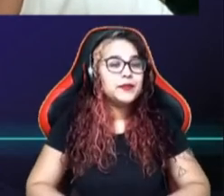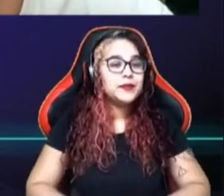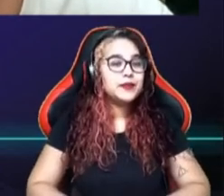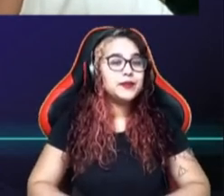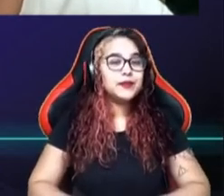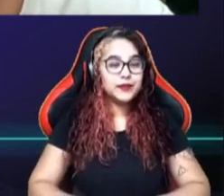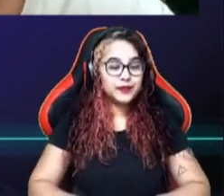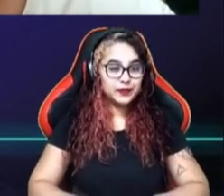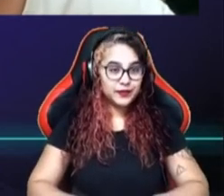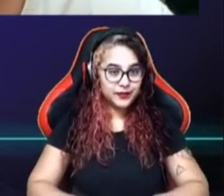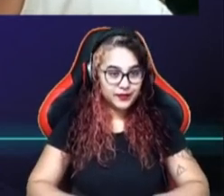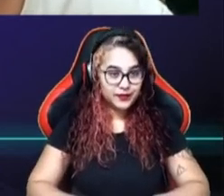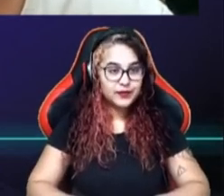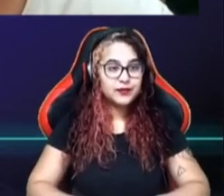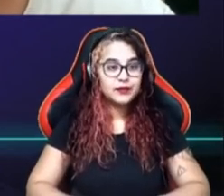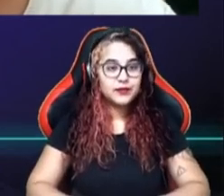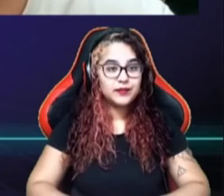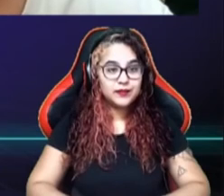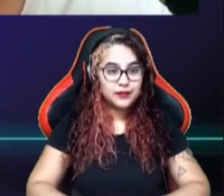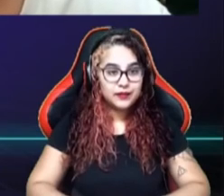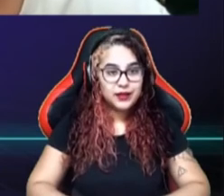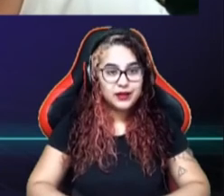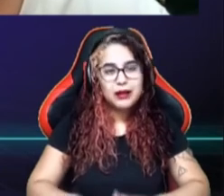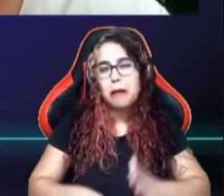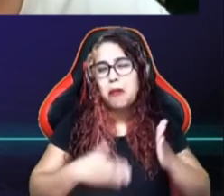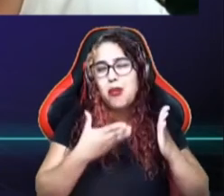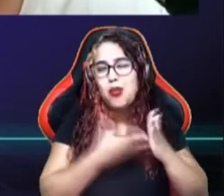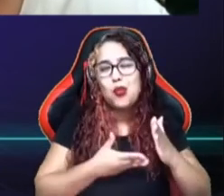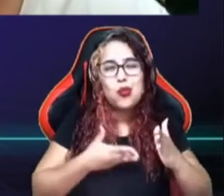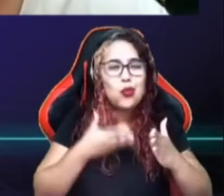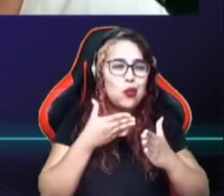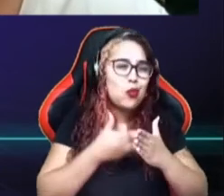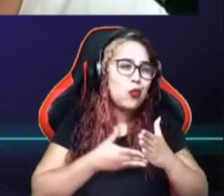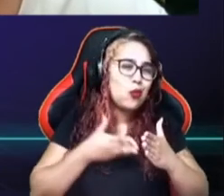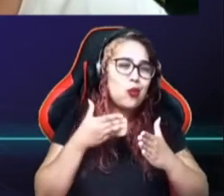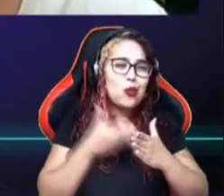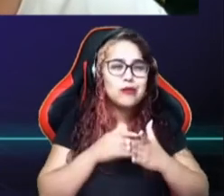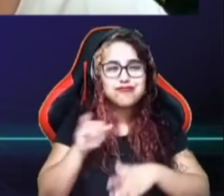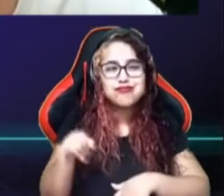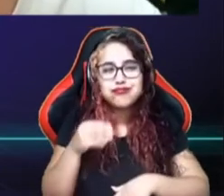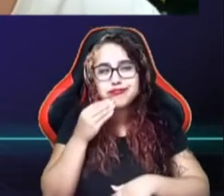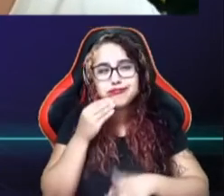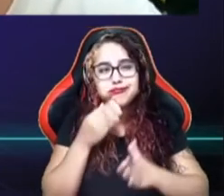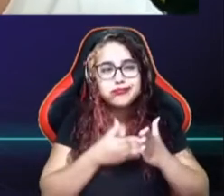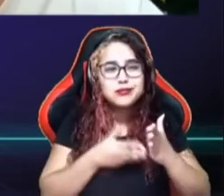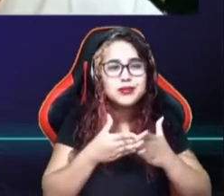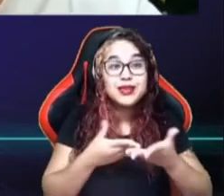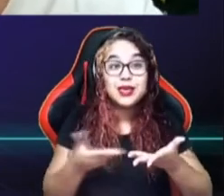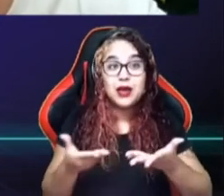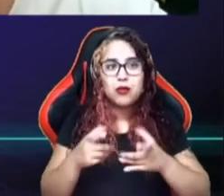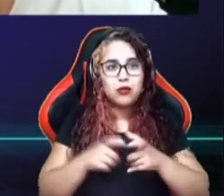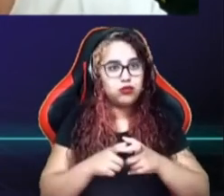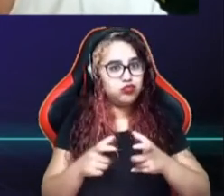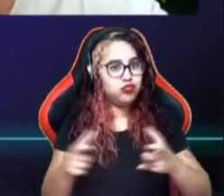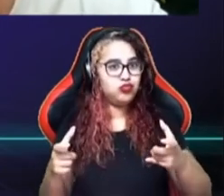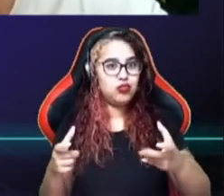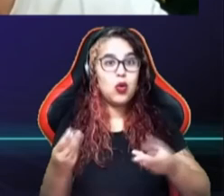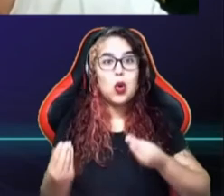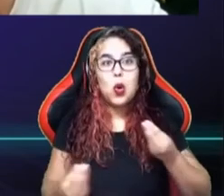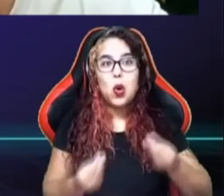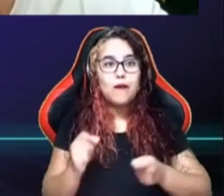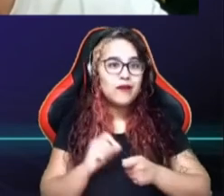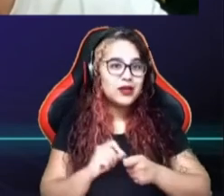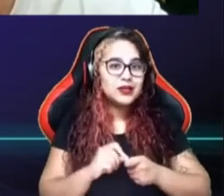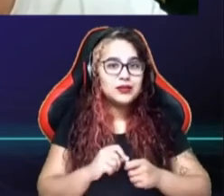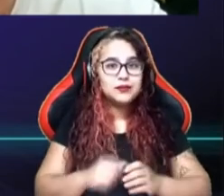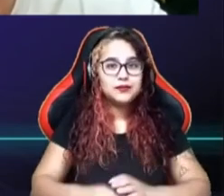as possibilidades eram muito resumidas, né? E agora elas começaram a ficar bem mais amplas, né? Teve uma pergunta